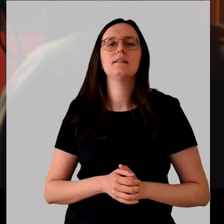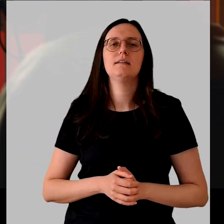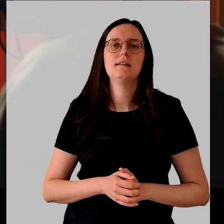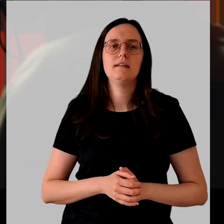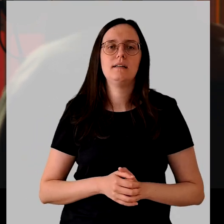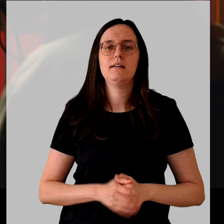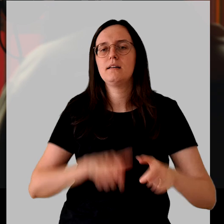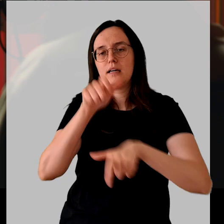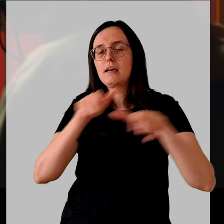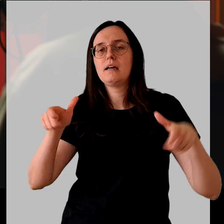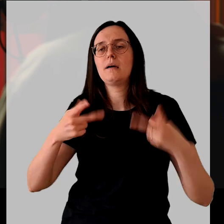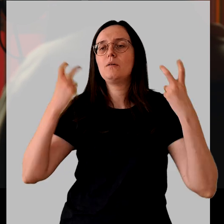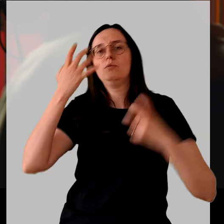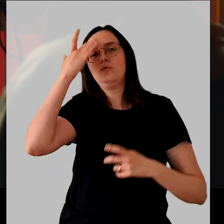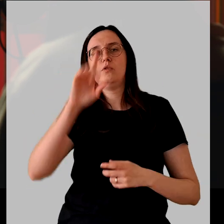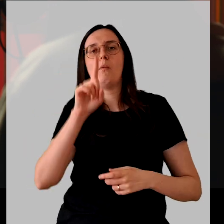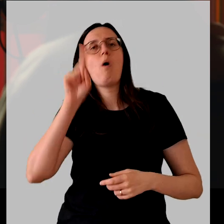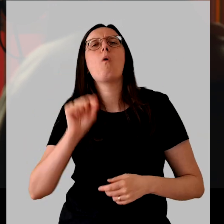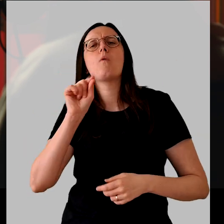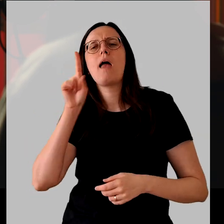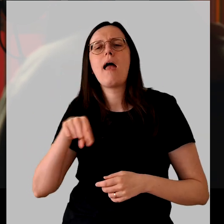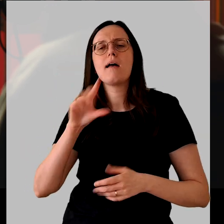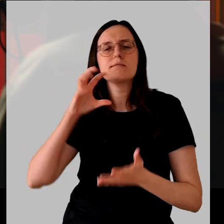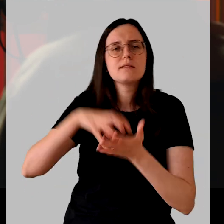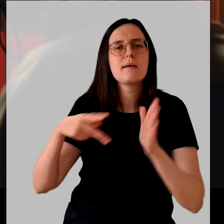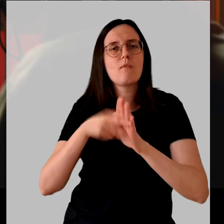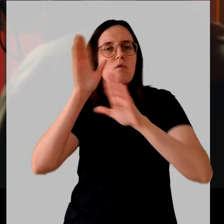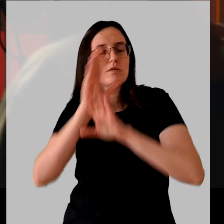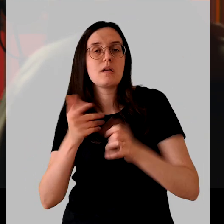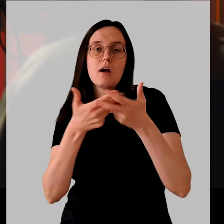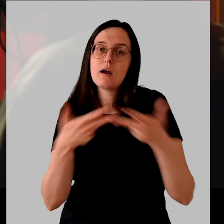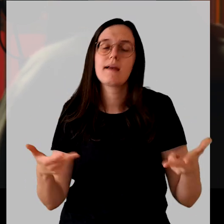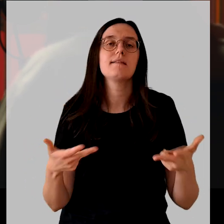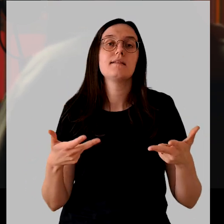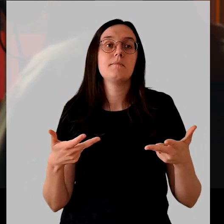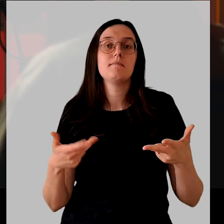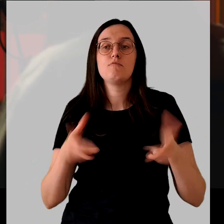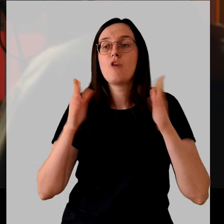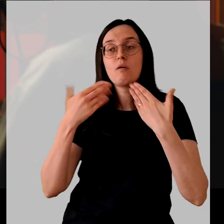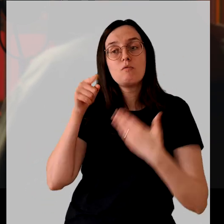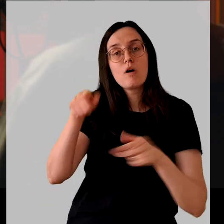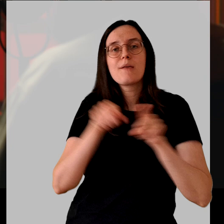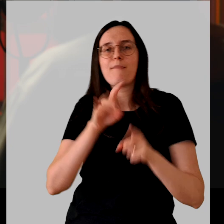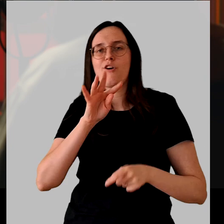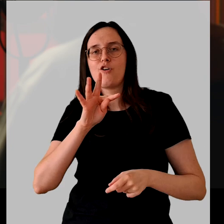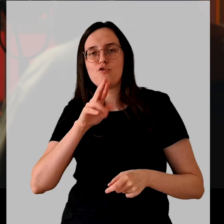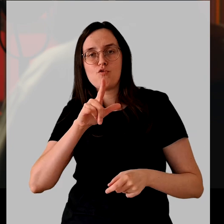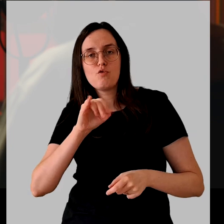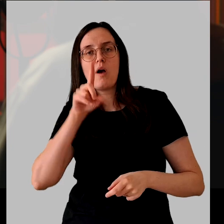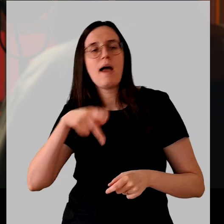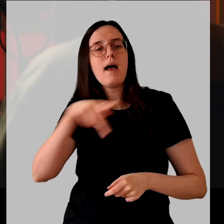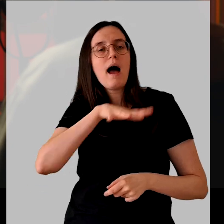né? A galera não tem noção do que é um set de cinema. E de tantas, a gente só falou com você e com o